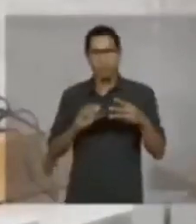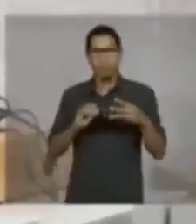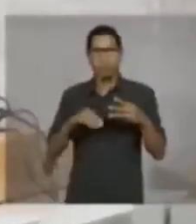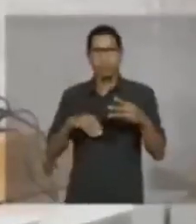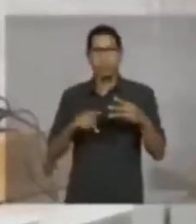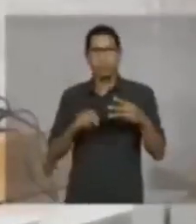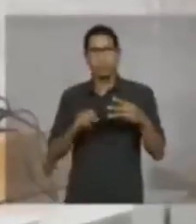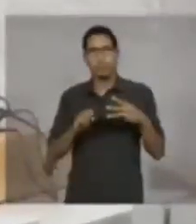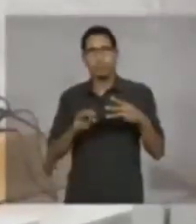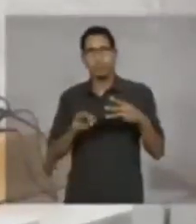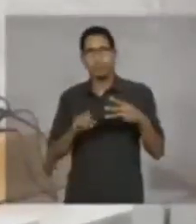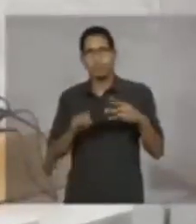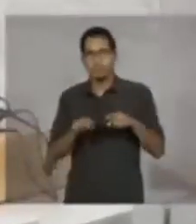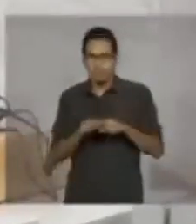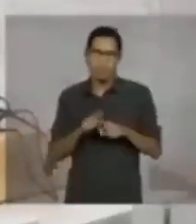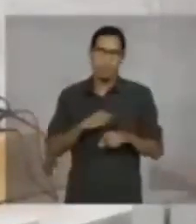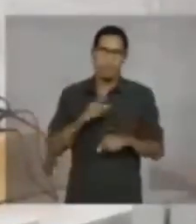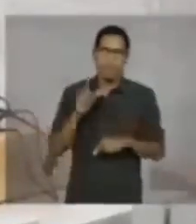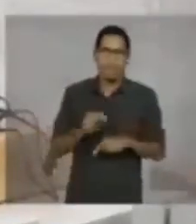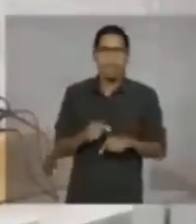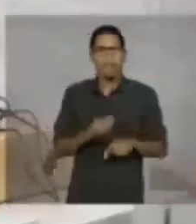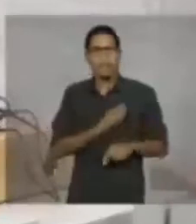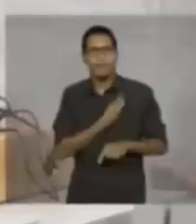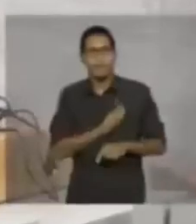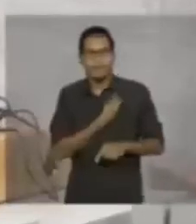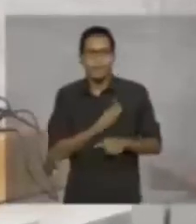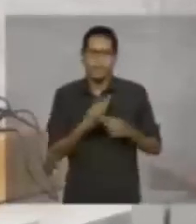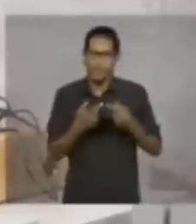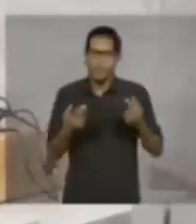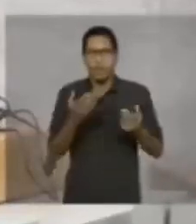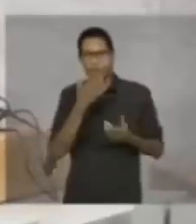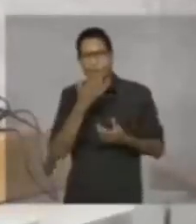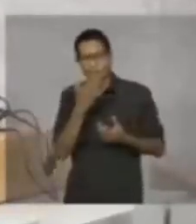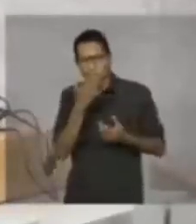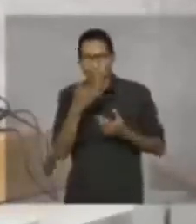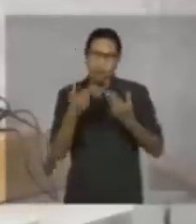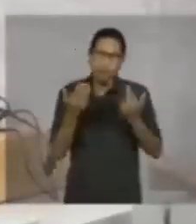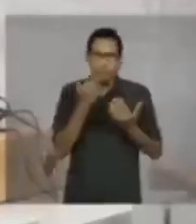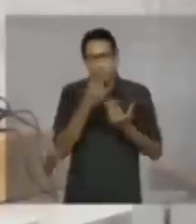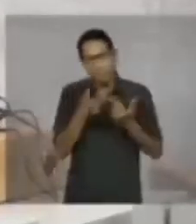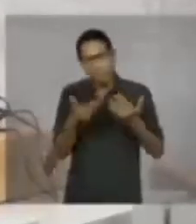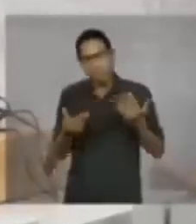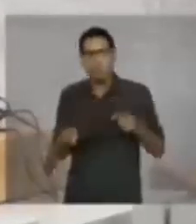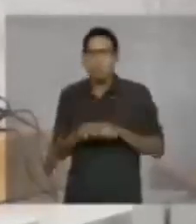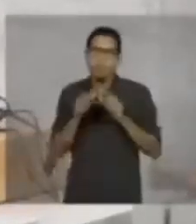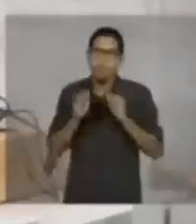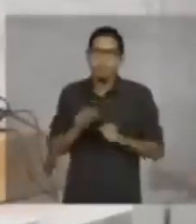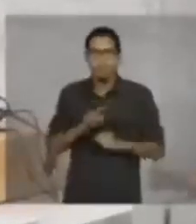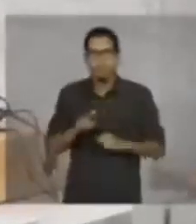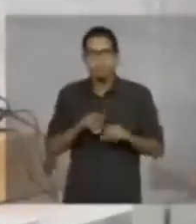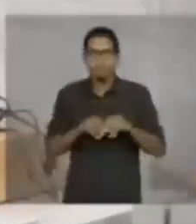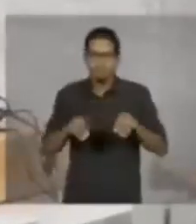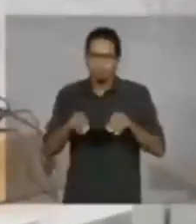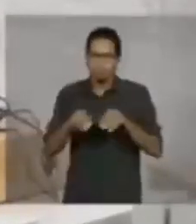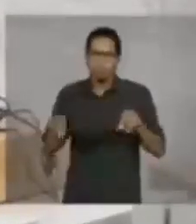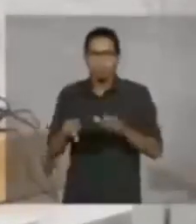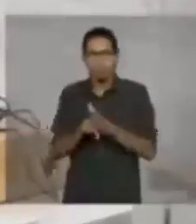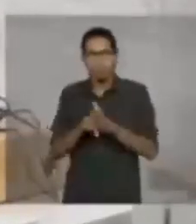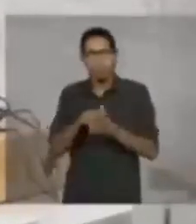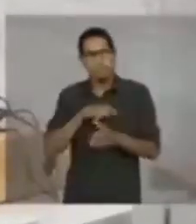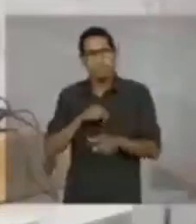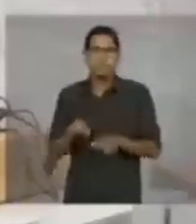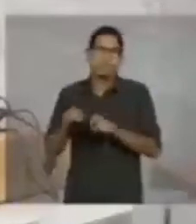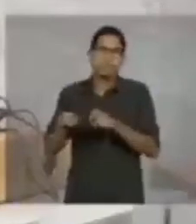matéria orgânica pode ser compostada e pode ser utilizada como adubo na agricultura